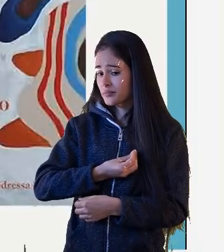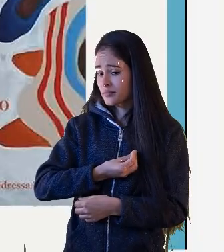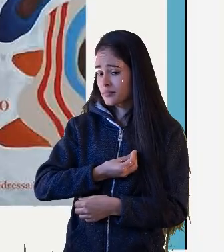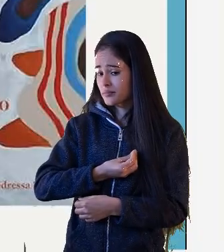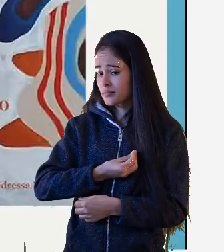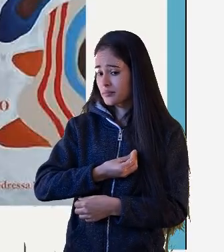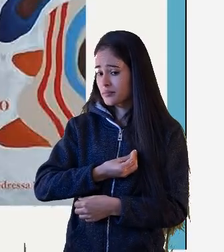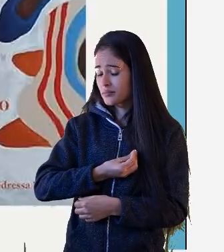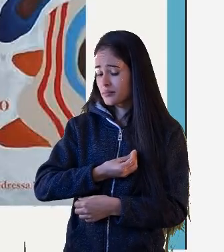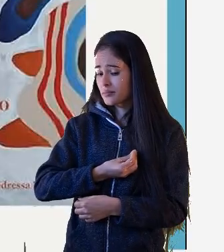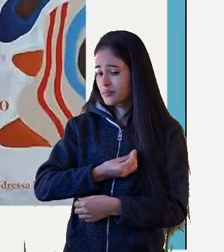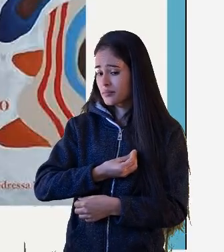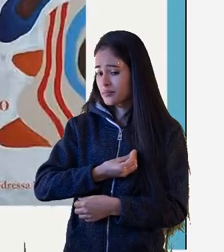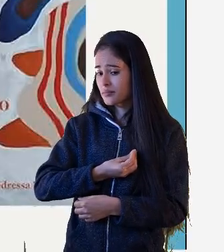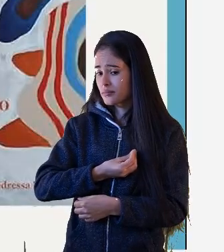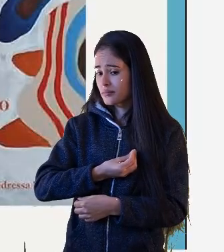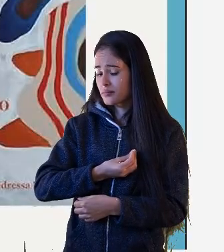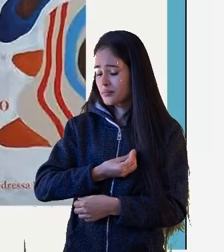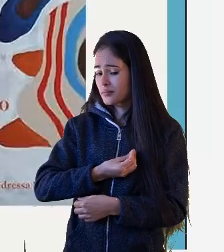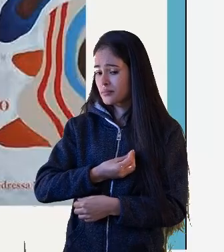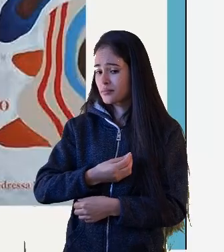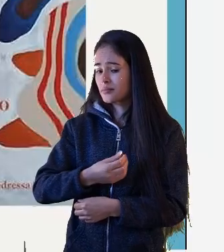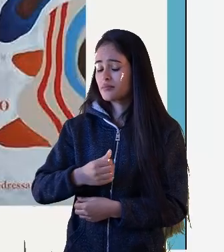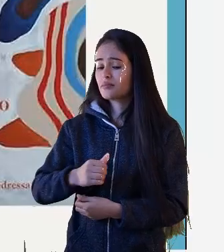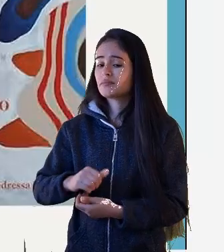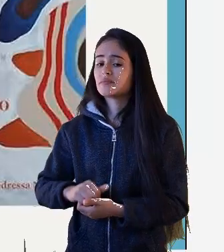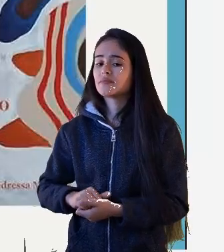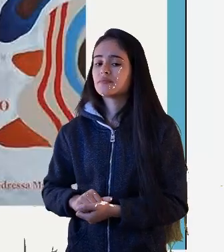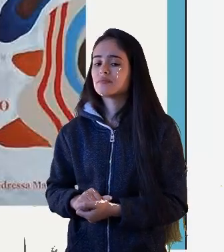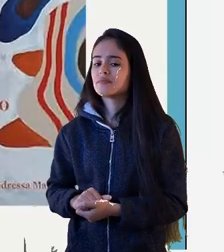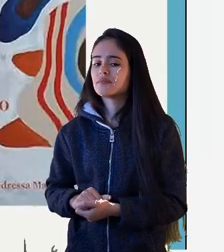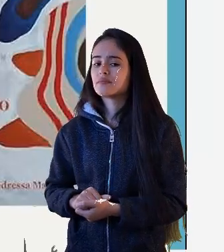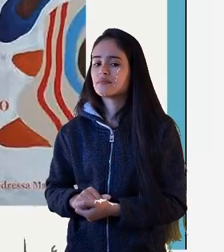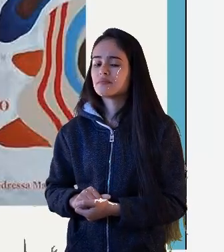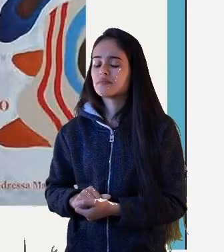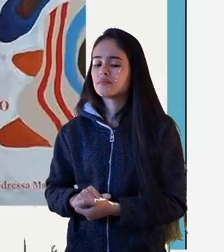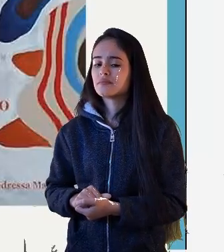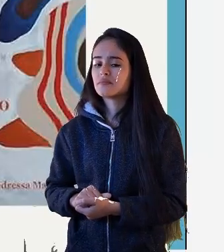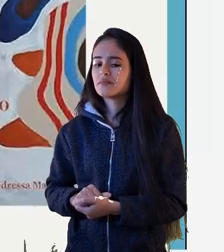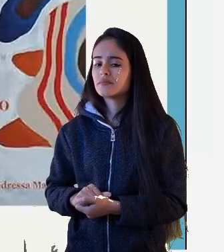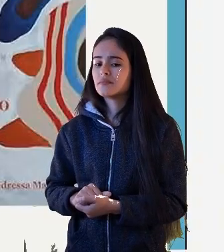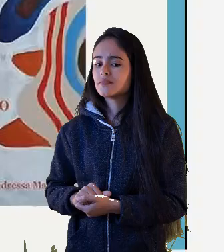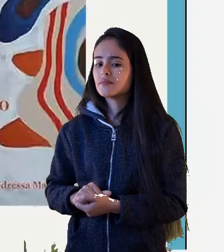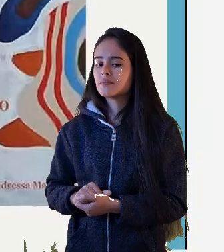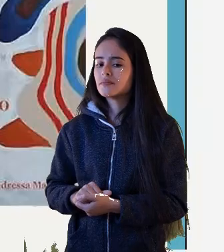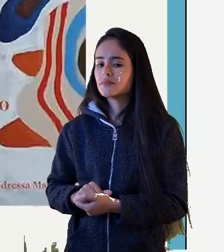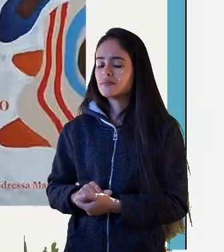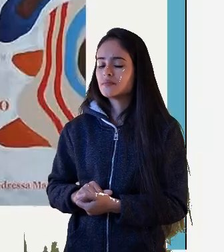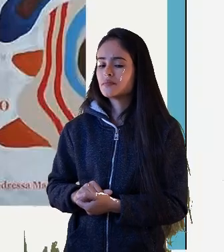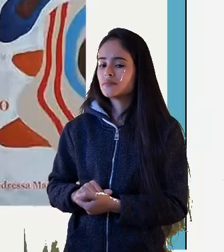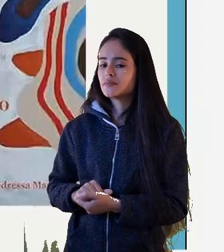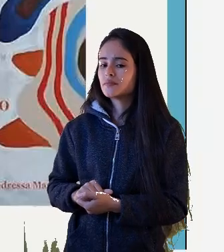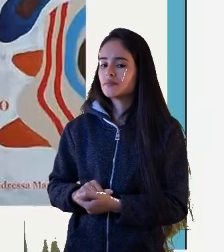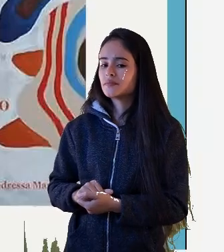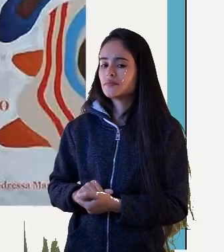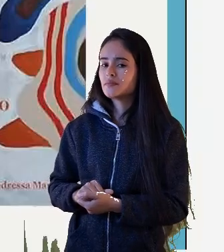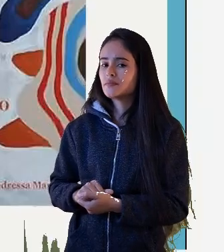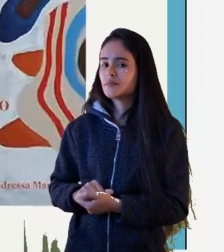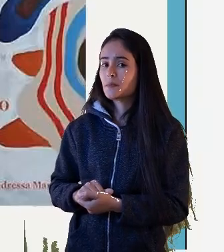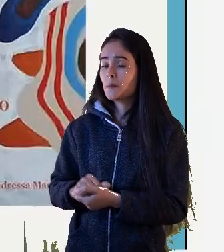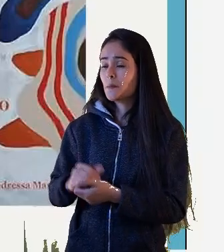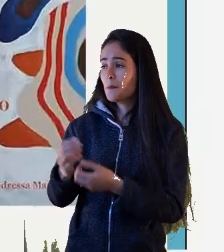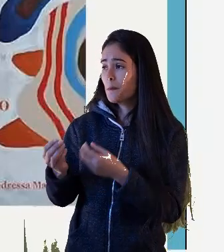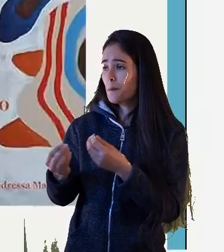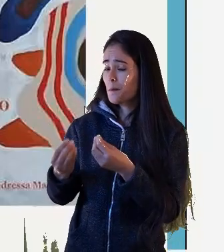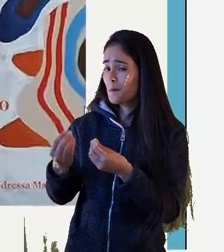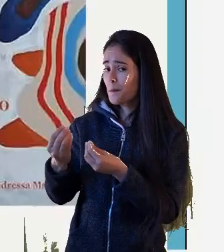bairro, mora num bairro de classe média, né? Mora no asfalto. Então, bem interessante, tá? De onde eles vêm, fica a dica para vocês. E o